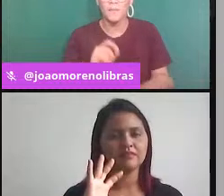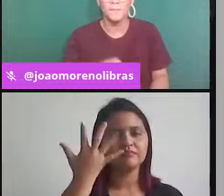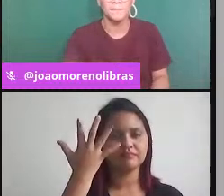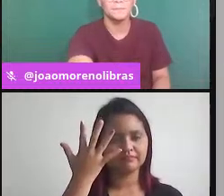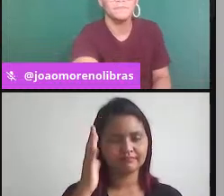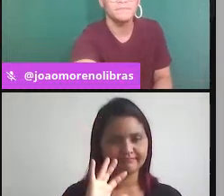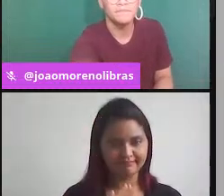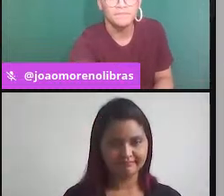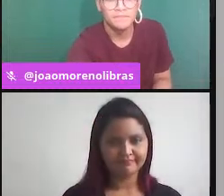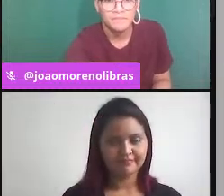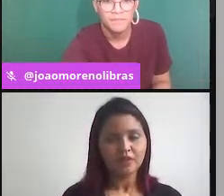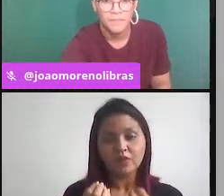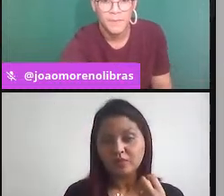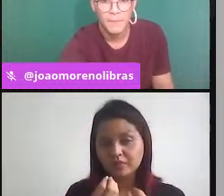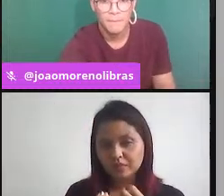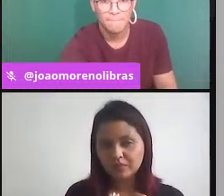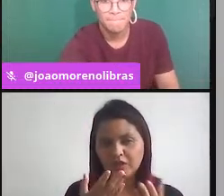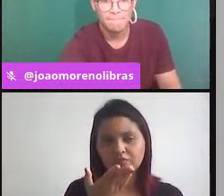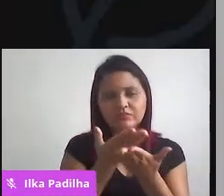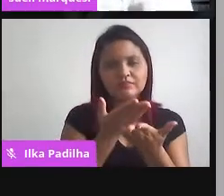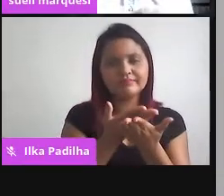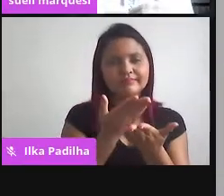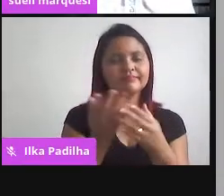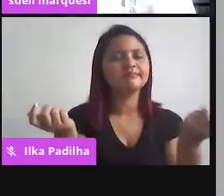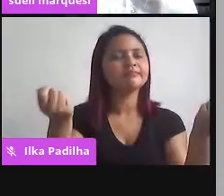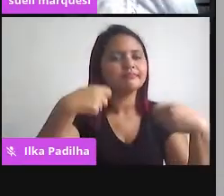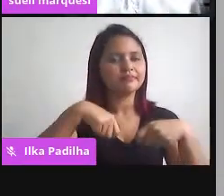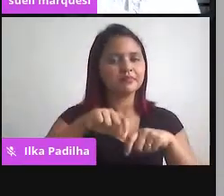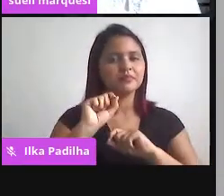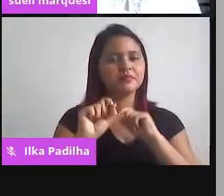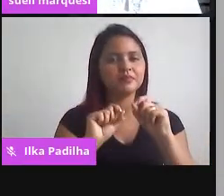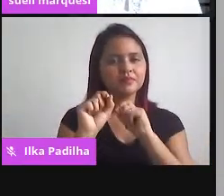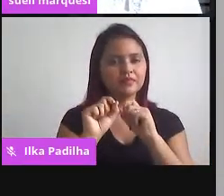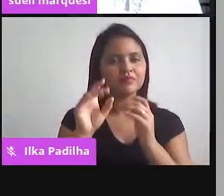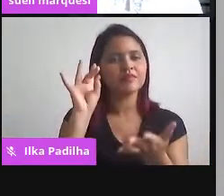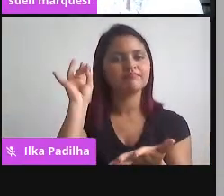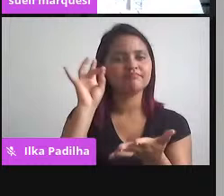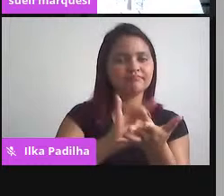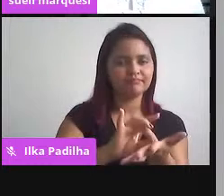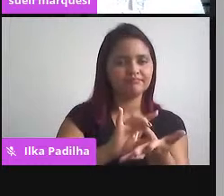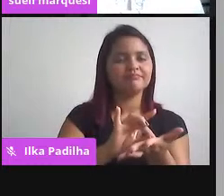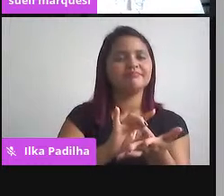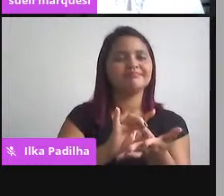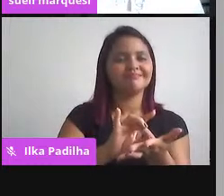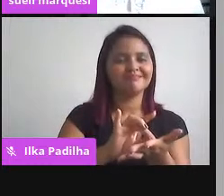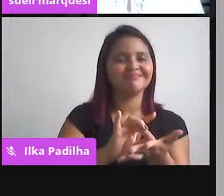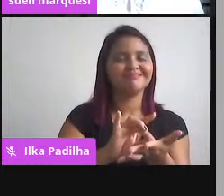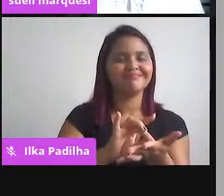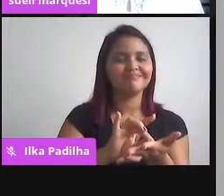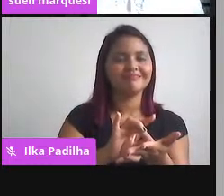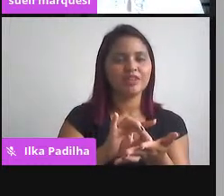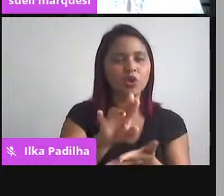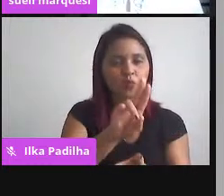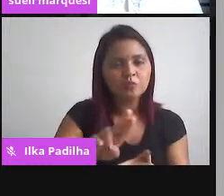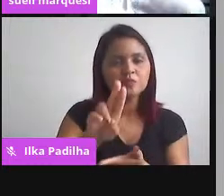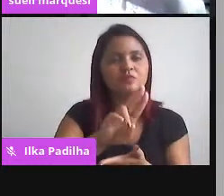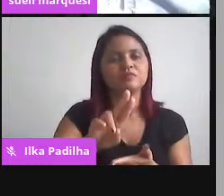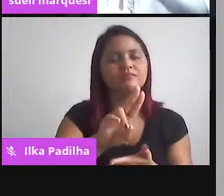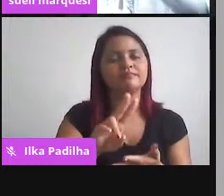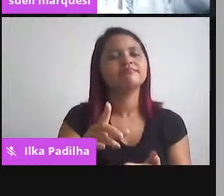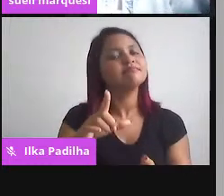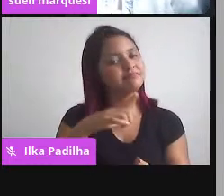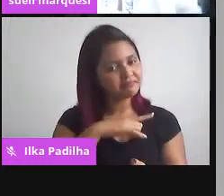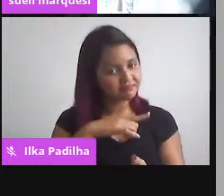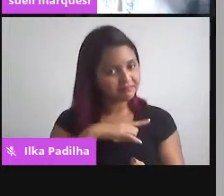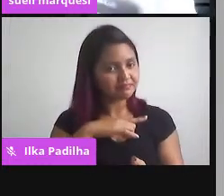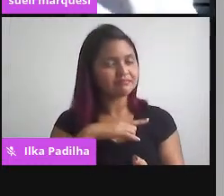como é que, desse estudo, nós podemos realmente fazer aplicações, né? E aí, realmente, nós teríamos